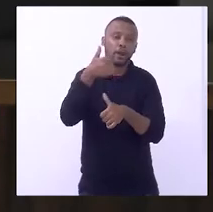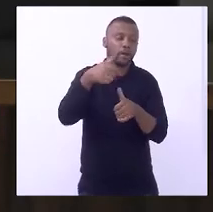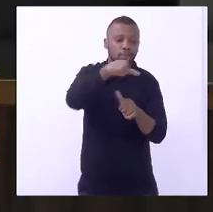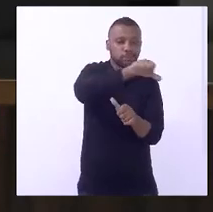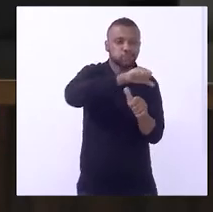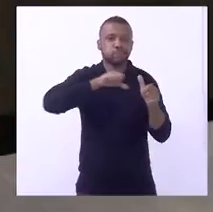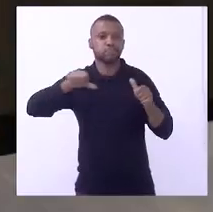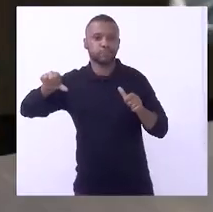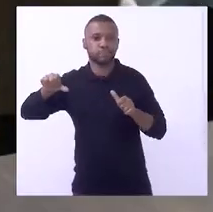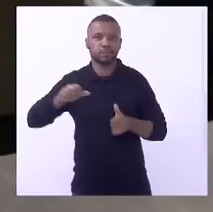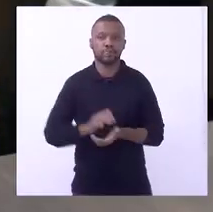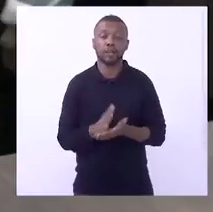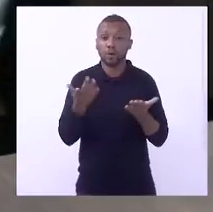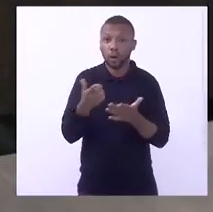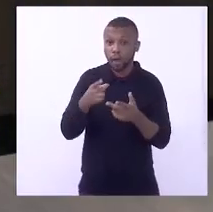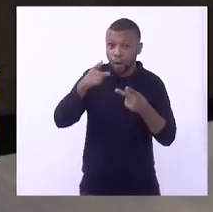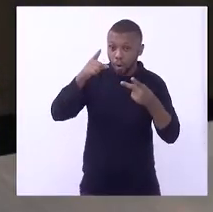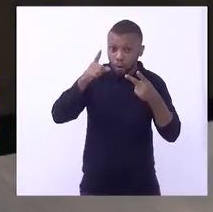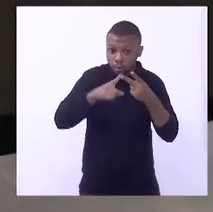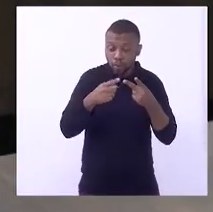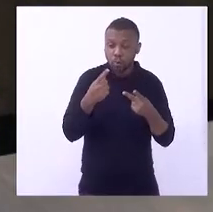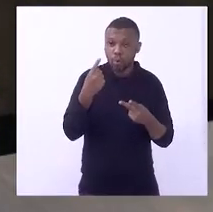agora é o do